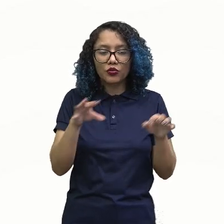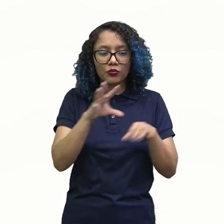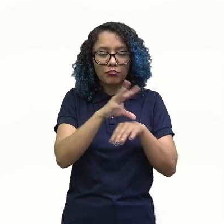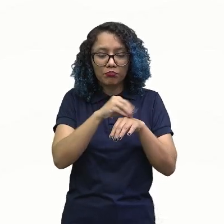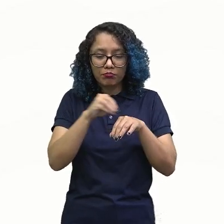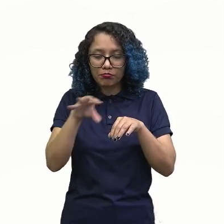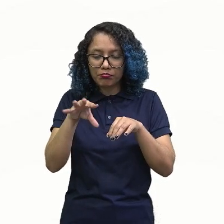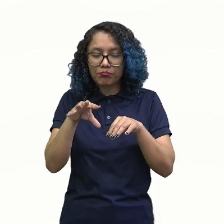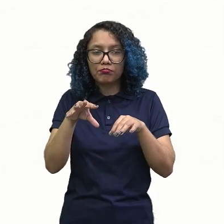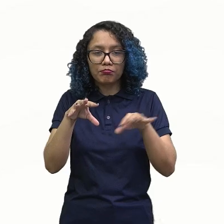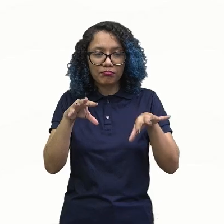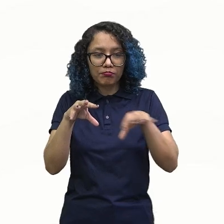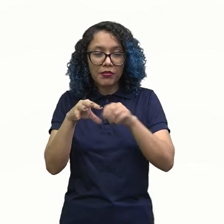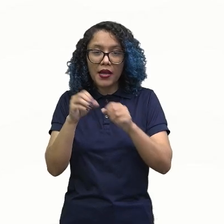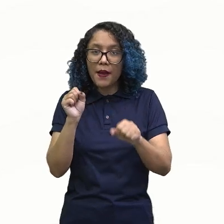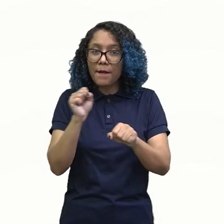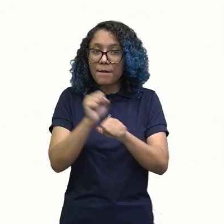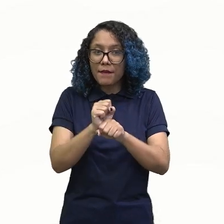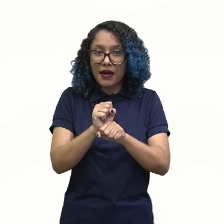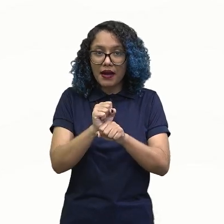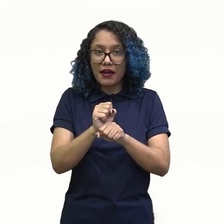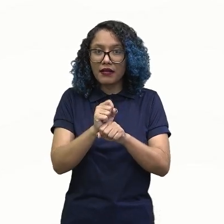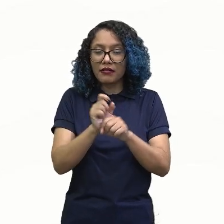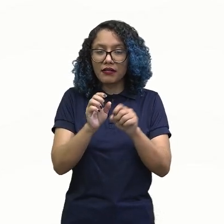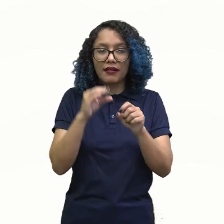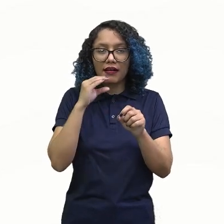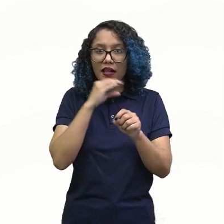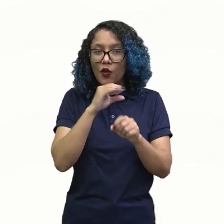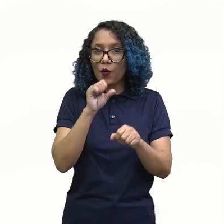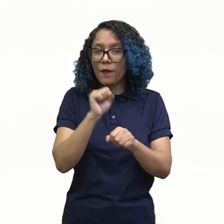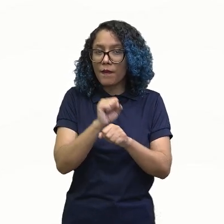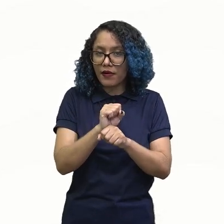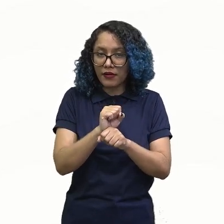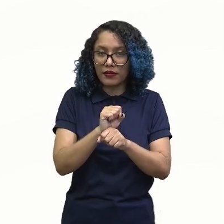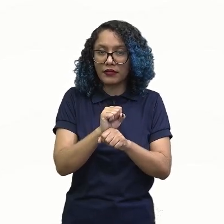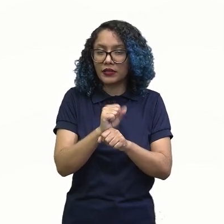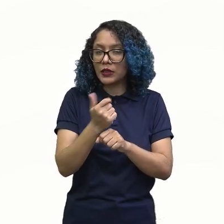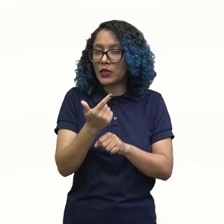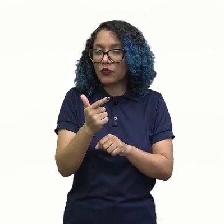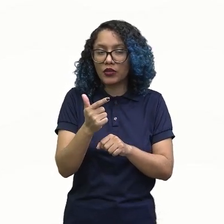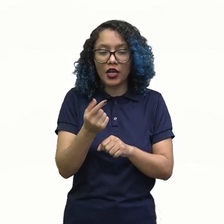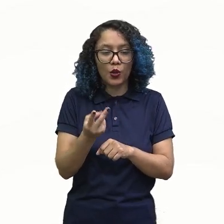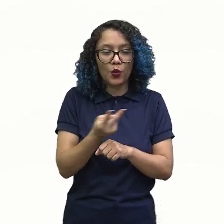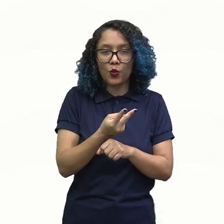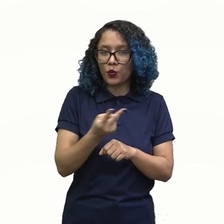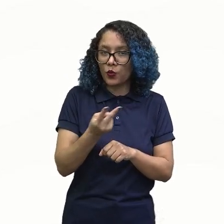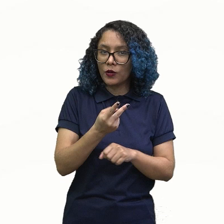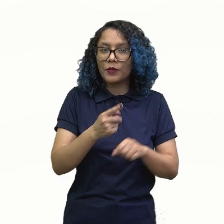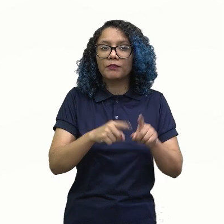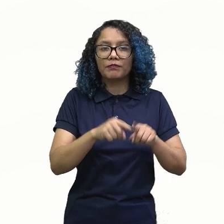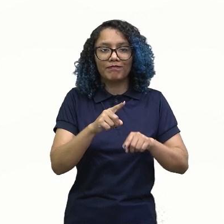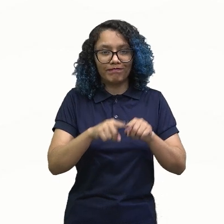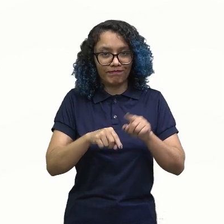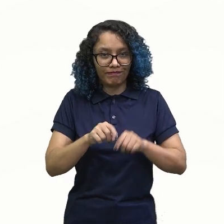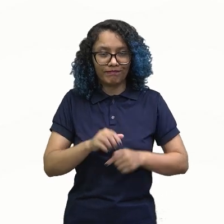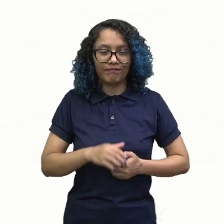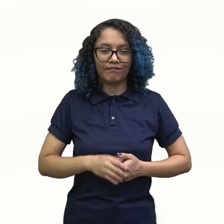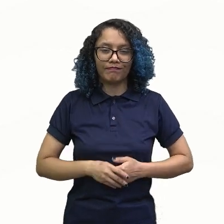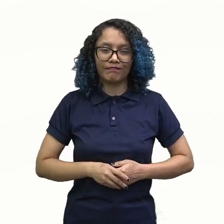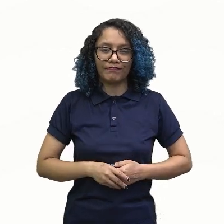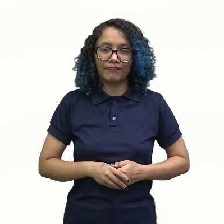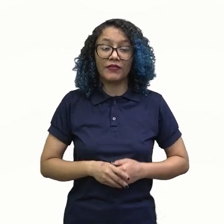Cessa quando não há mais calor entre os corpos. Isso quer dizer que não há